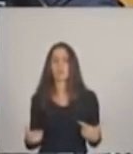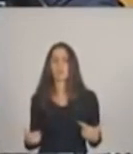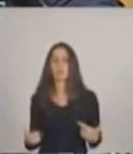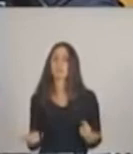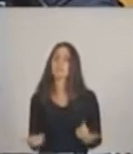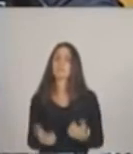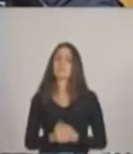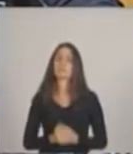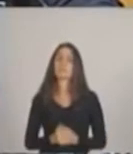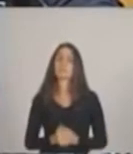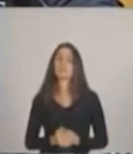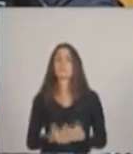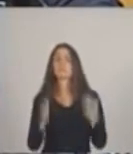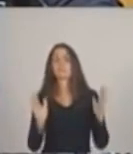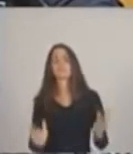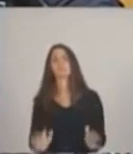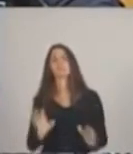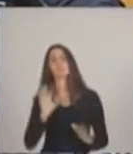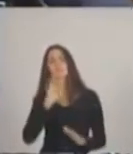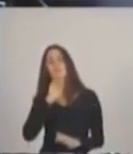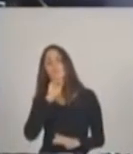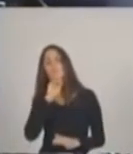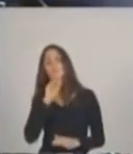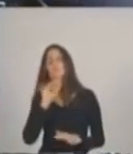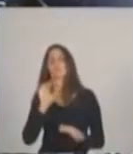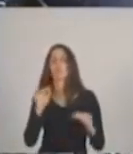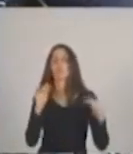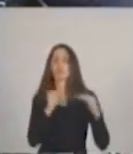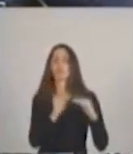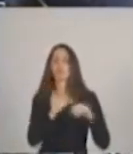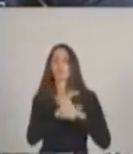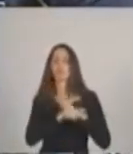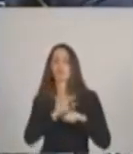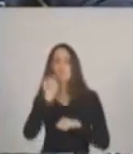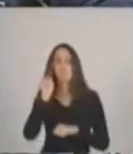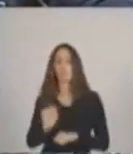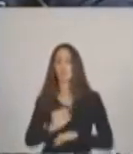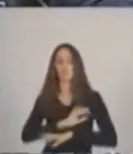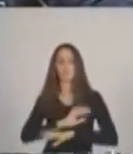que está agora relatado somente com constitucionalidade e ponto final...